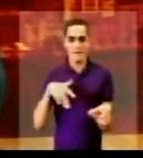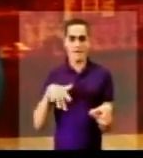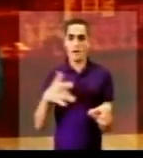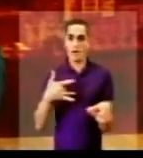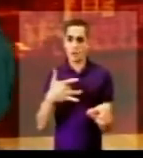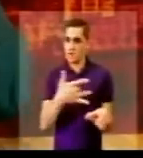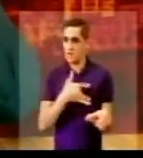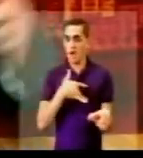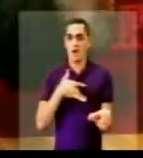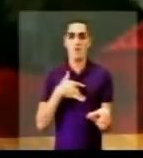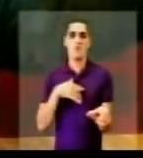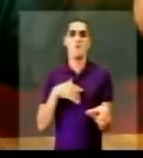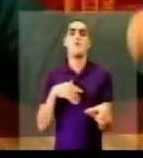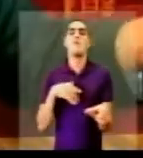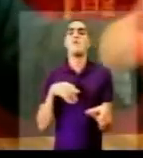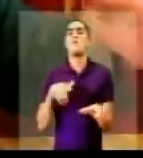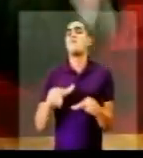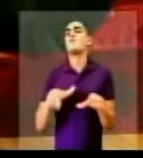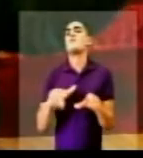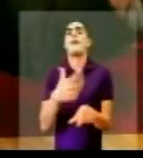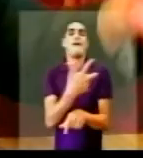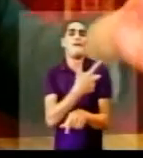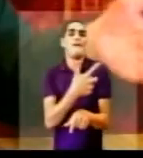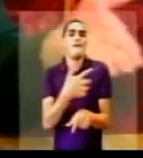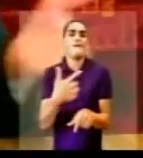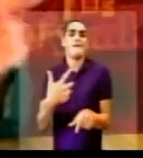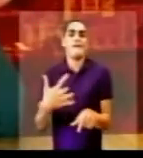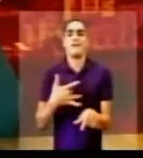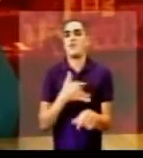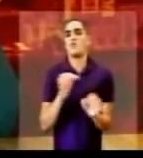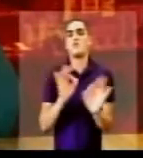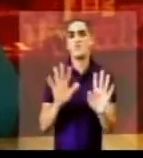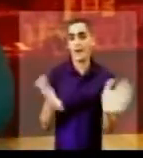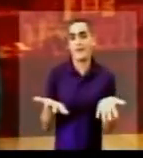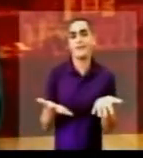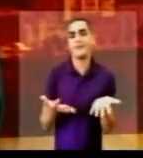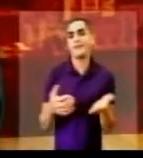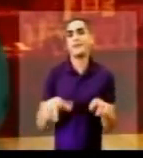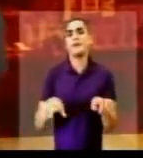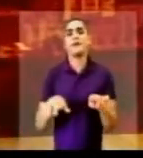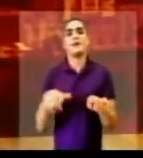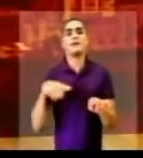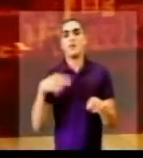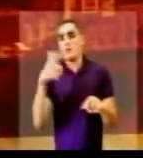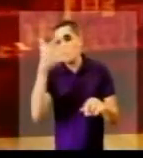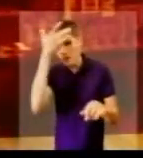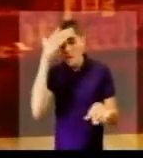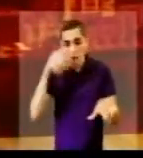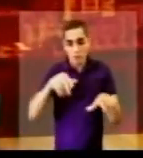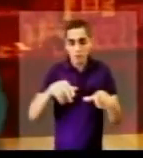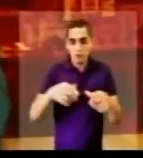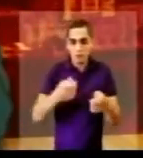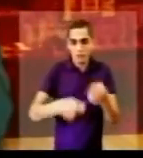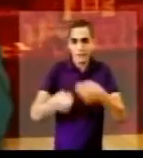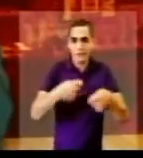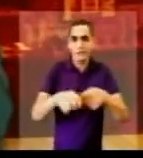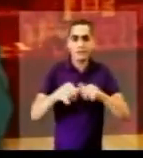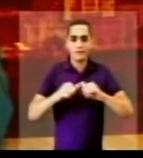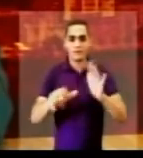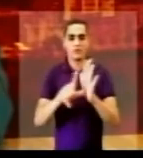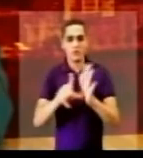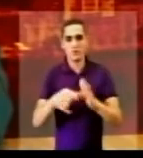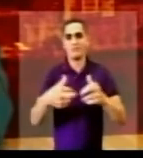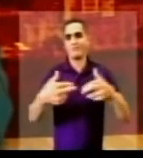doente e vamos deixar o comerciante e a população sem? Ou seja, ele tem que ter vínculo com a saúde.